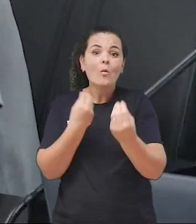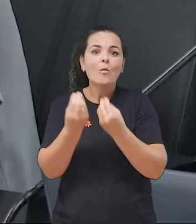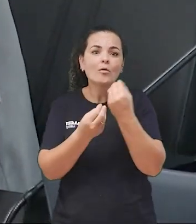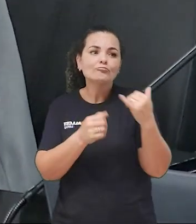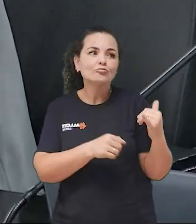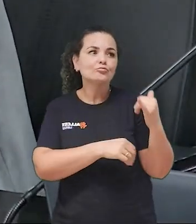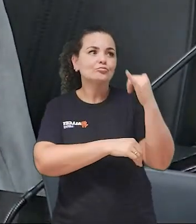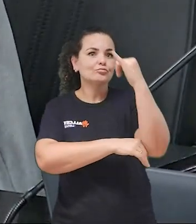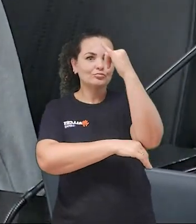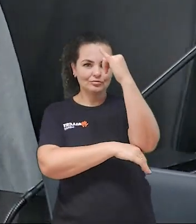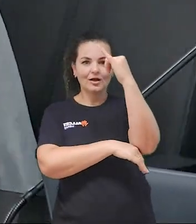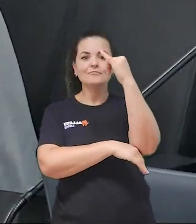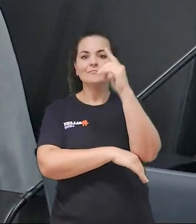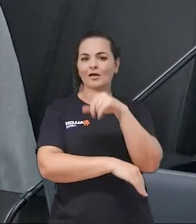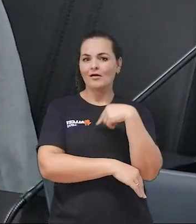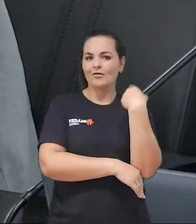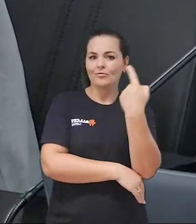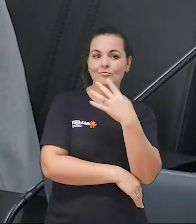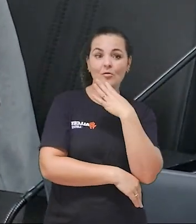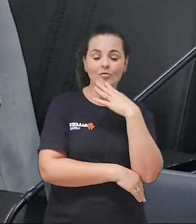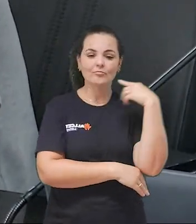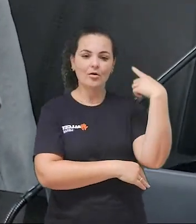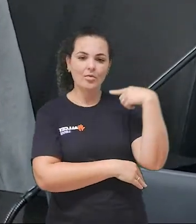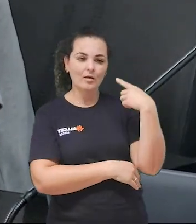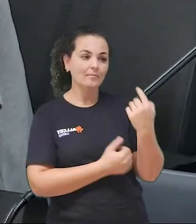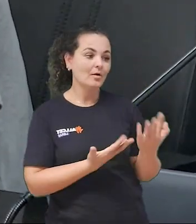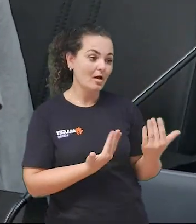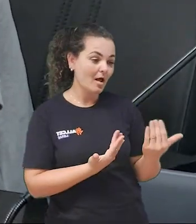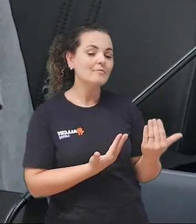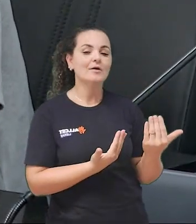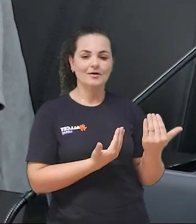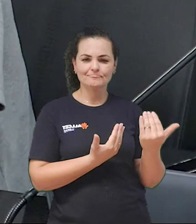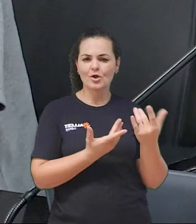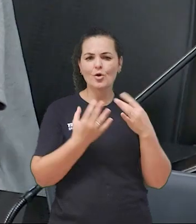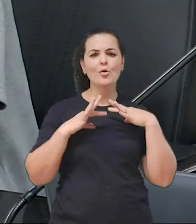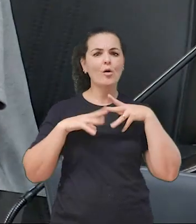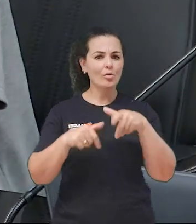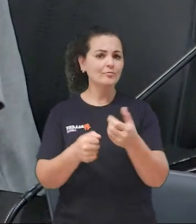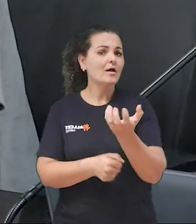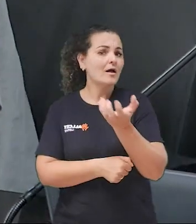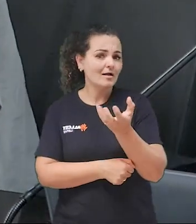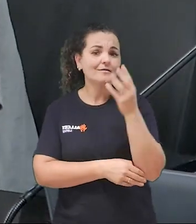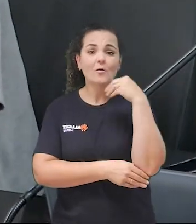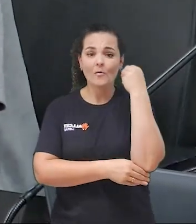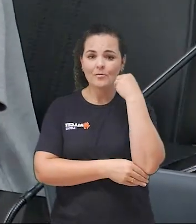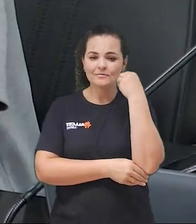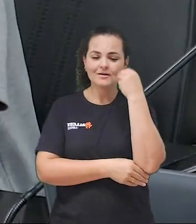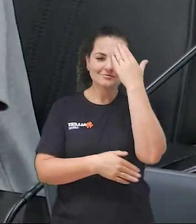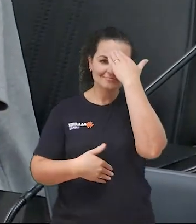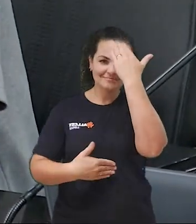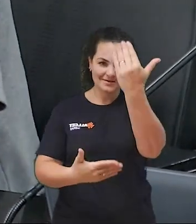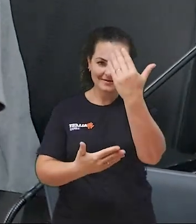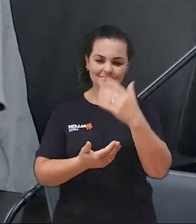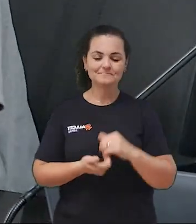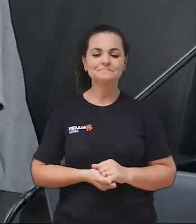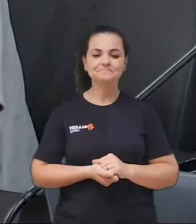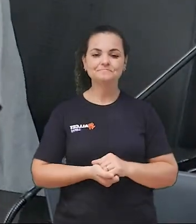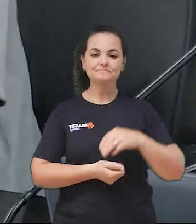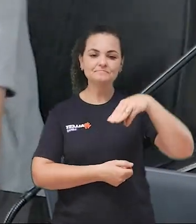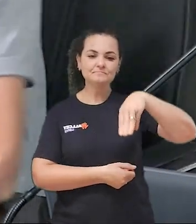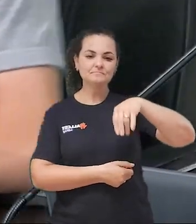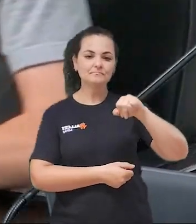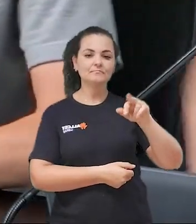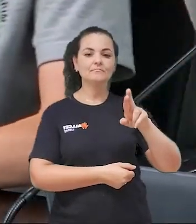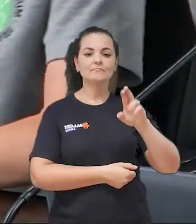onde a gente teve a oportunidade de ser Deputado Mirim uma coisa que eu tenho certeza que muitos abraçaram essa oportunidade